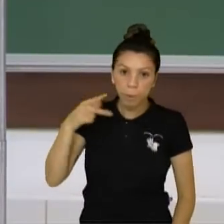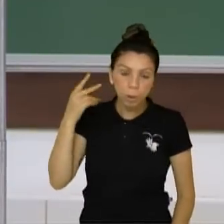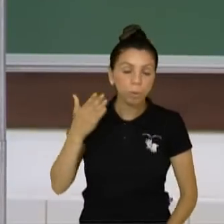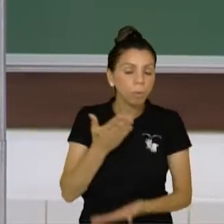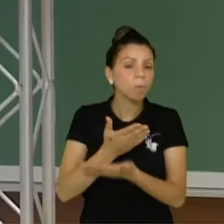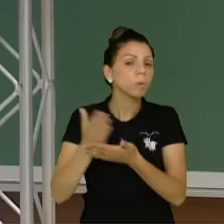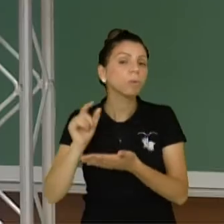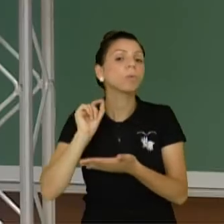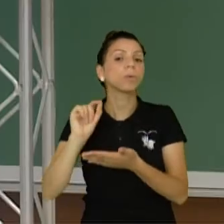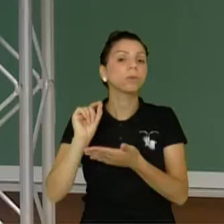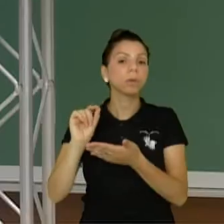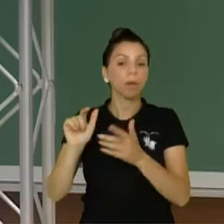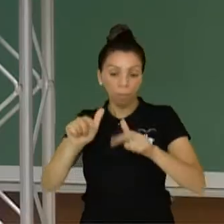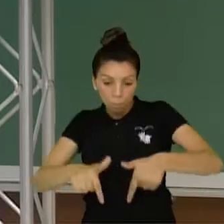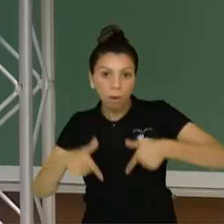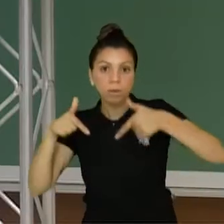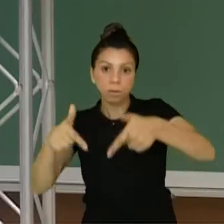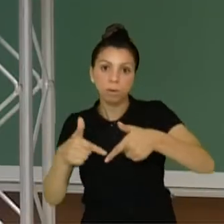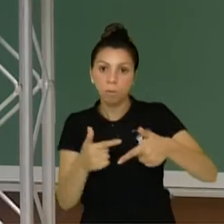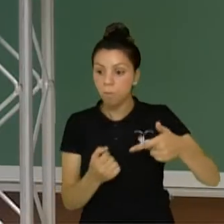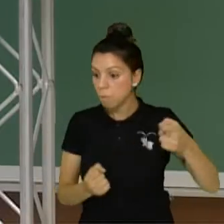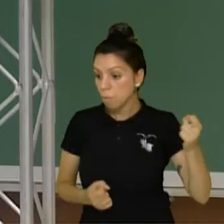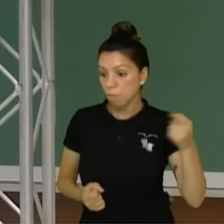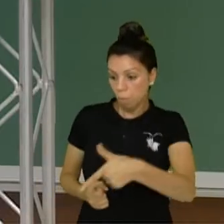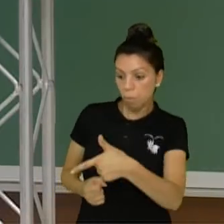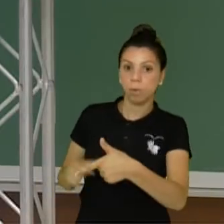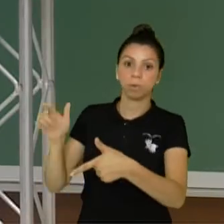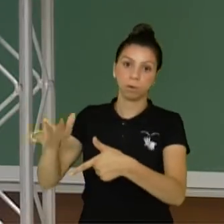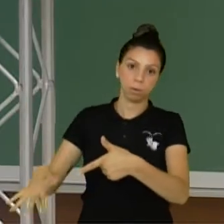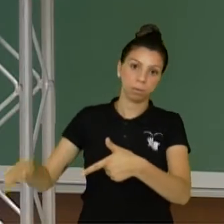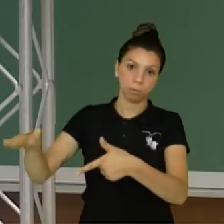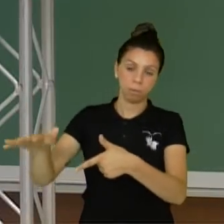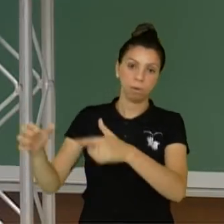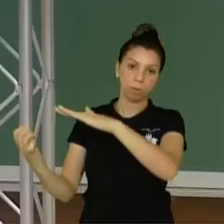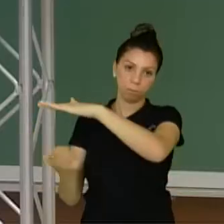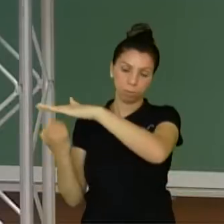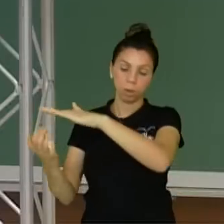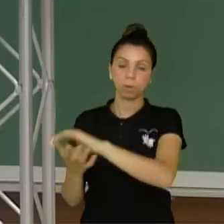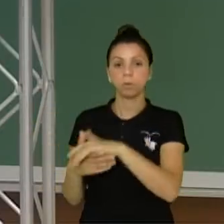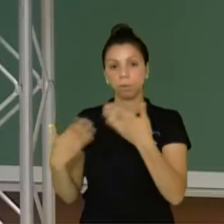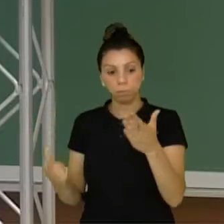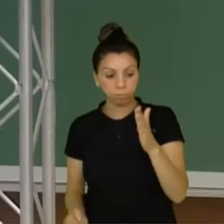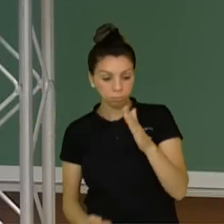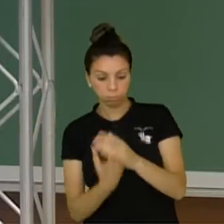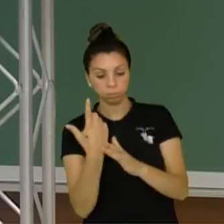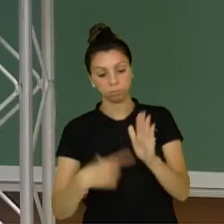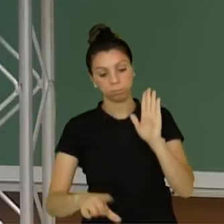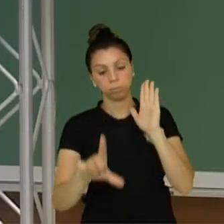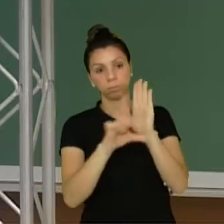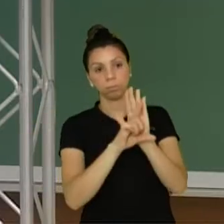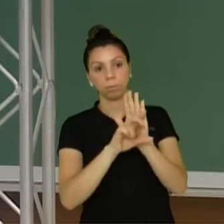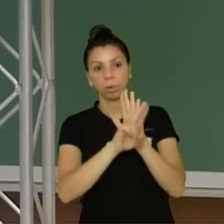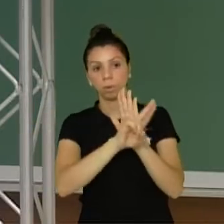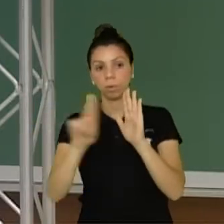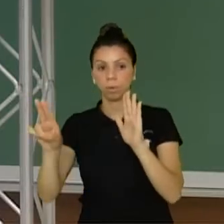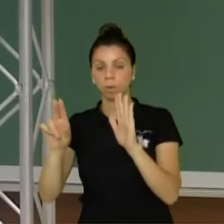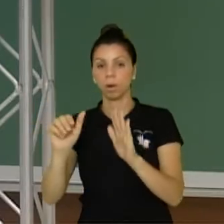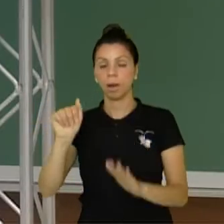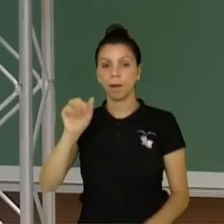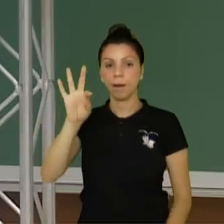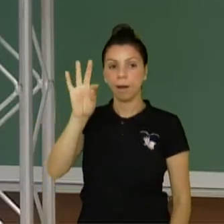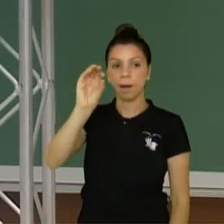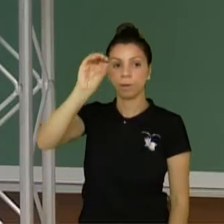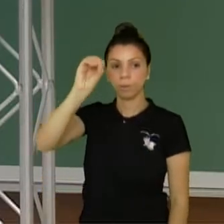eles criaram uma lei, certa? Uma lei chamada de Ato Antitrust